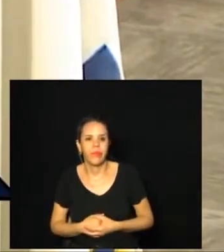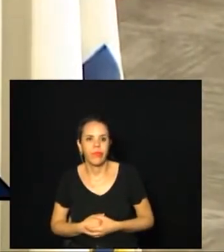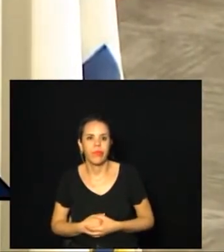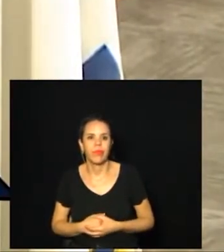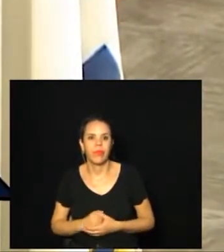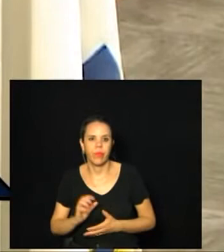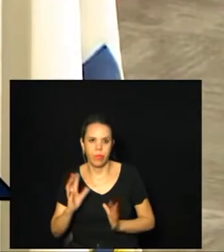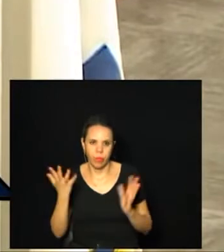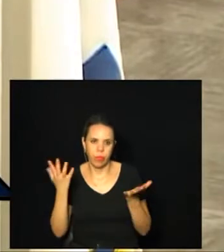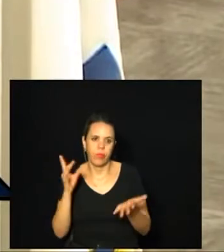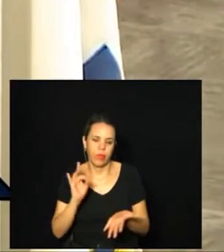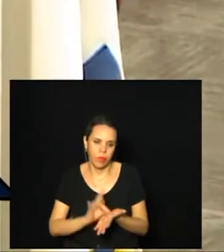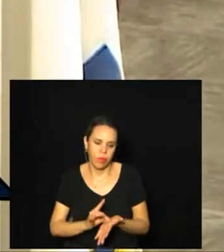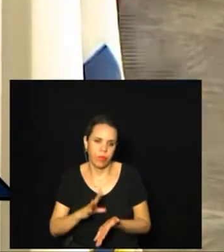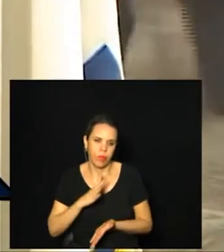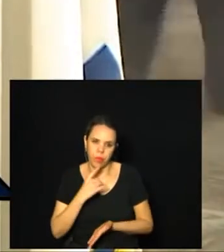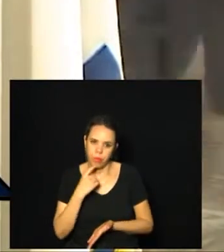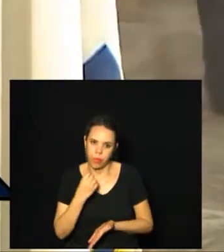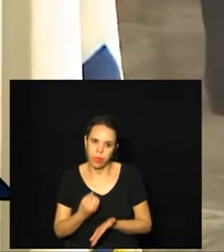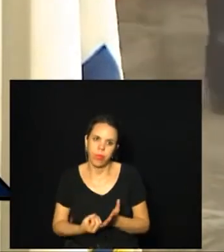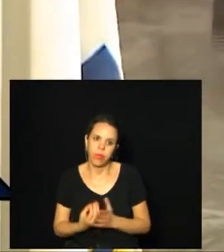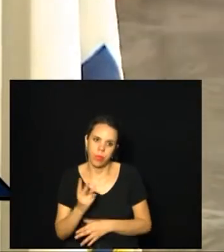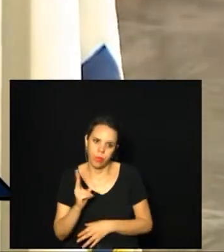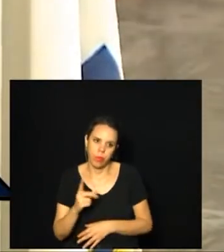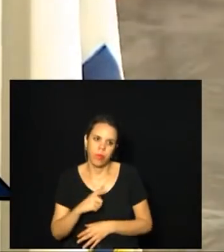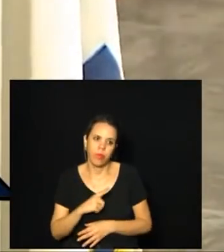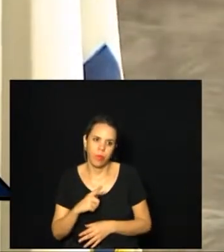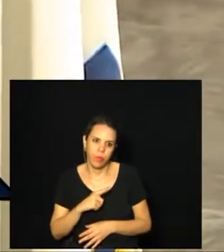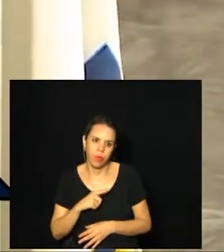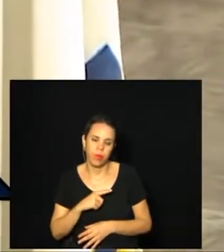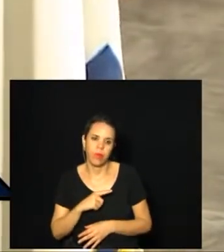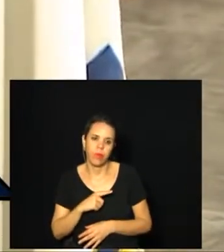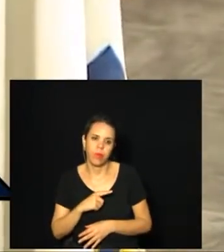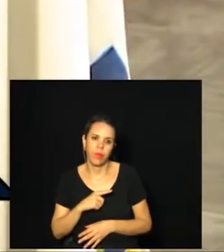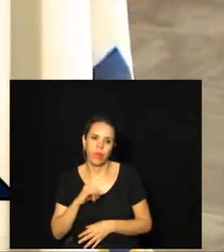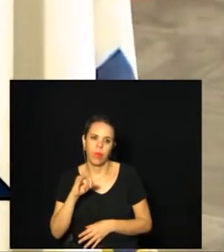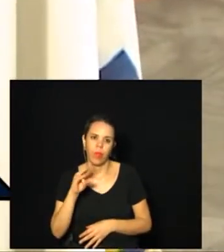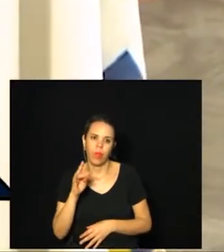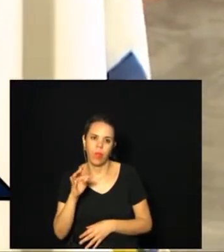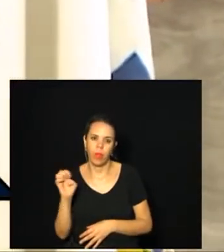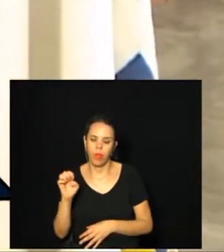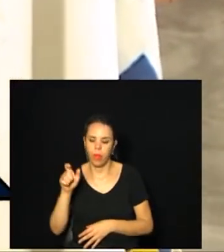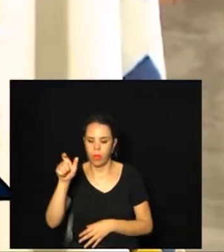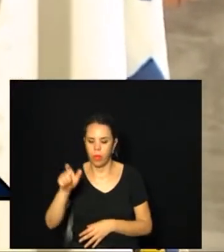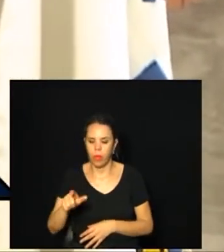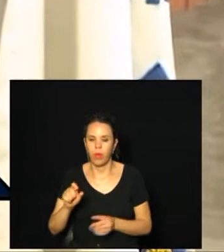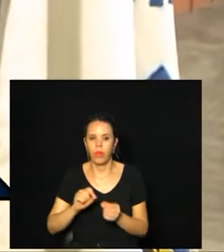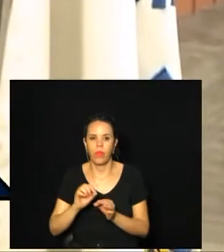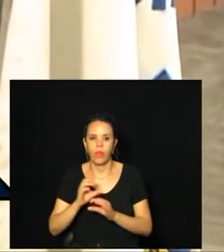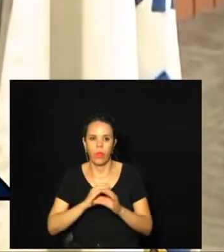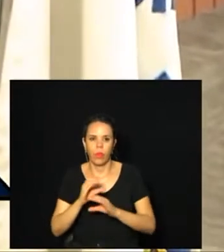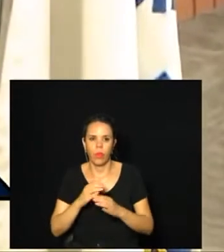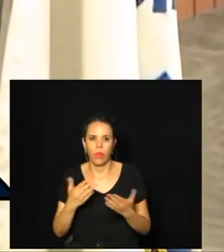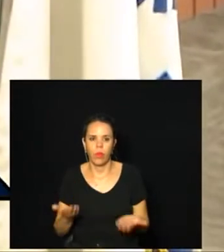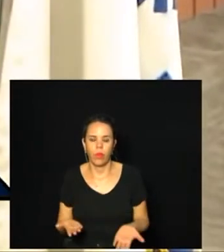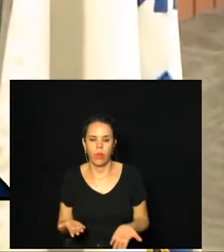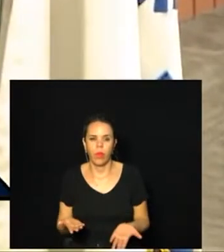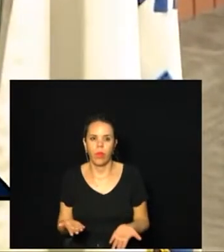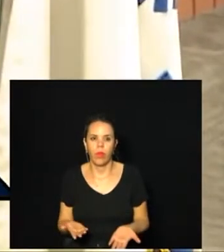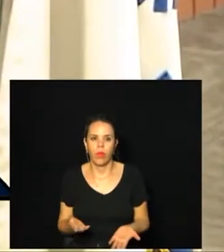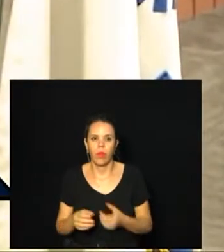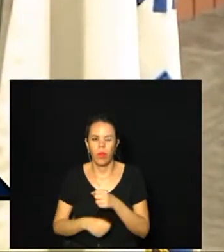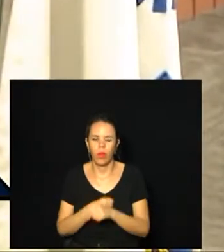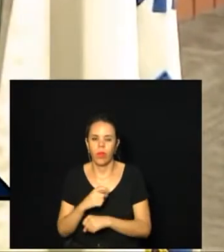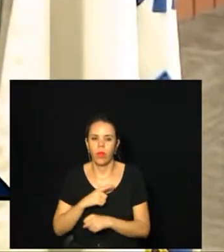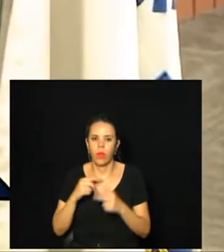realidade que na cidade de Campinas, através da Ivete Mafuz, que é uma pessoa que realiza esse concurso, e esse ano vai ter